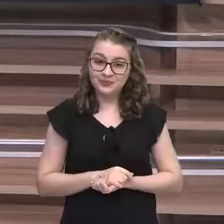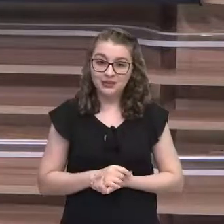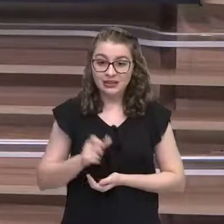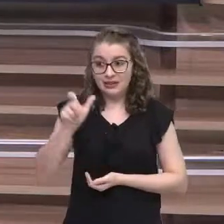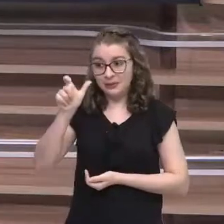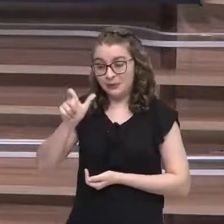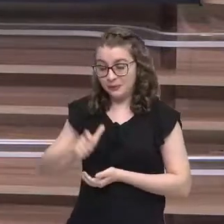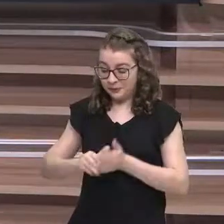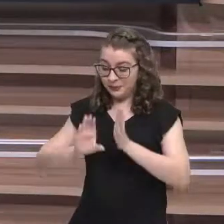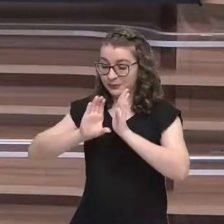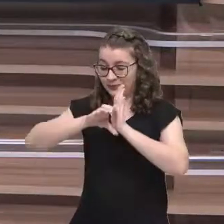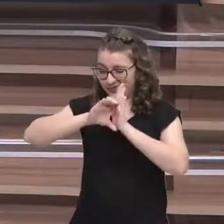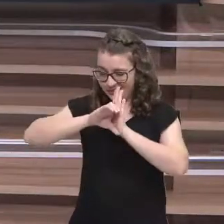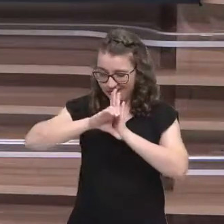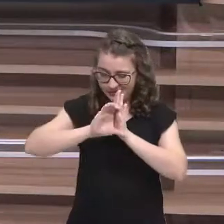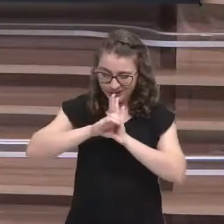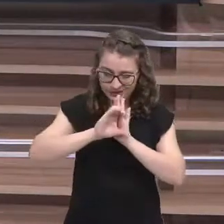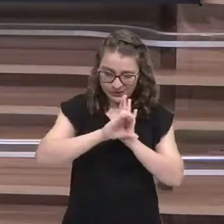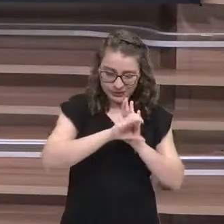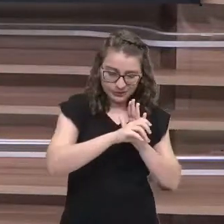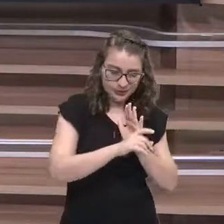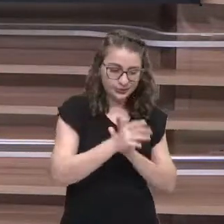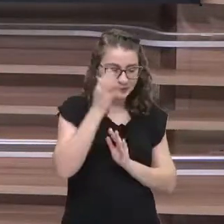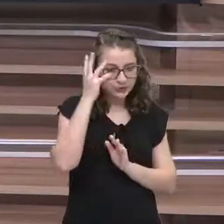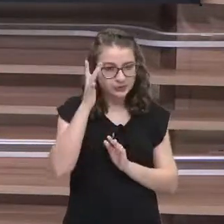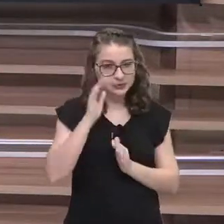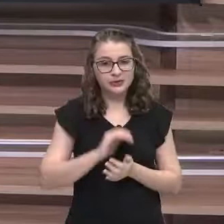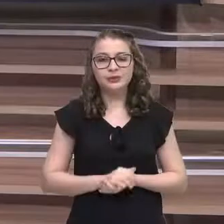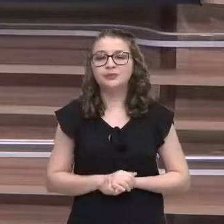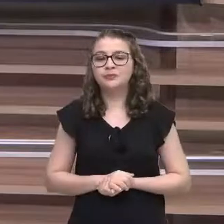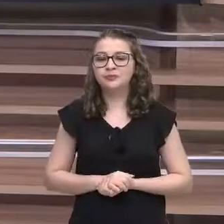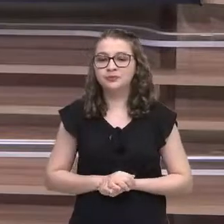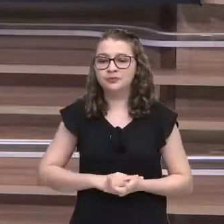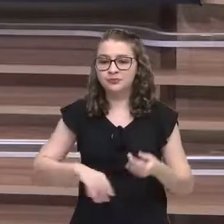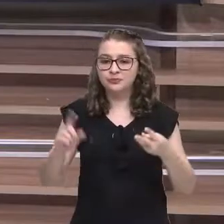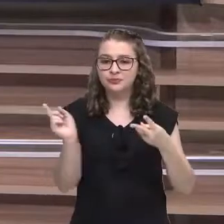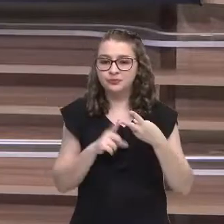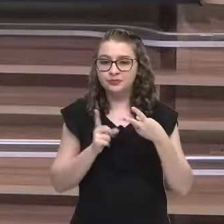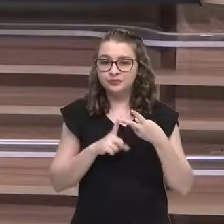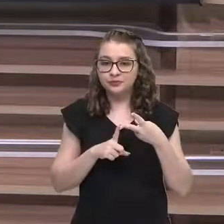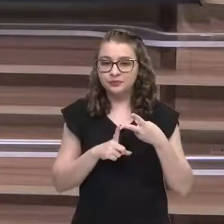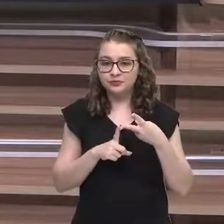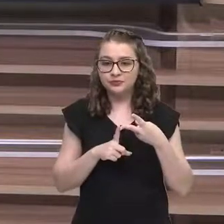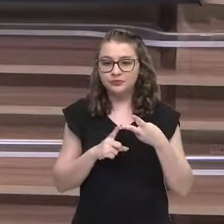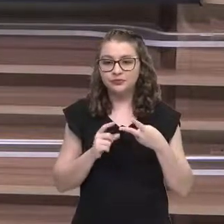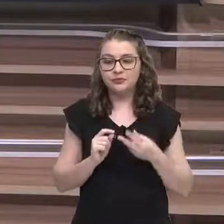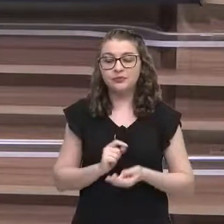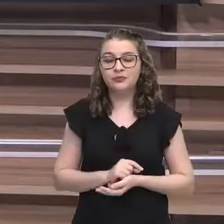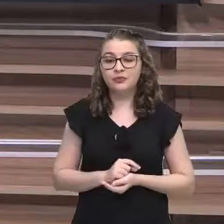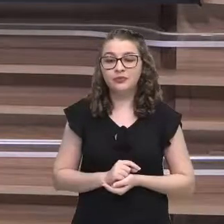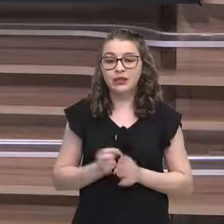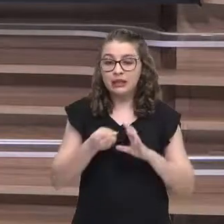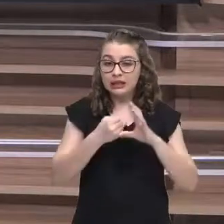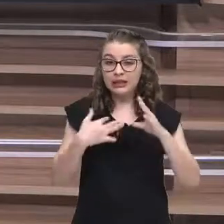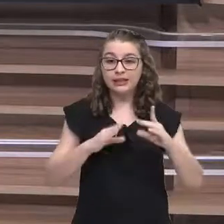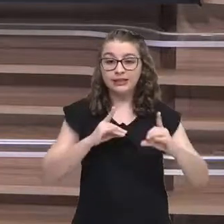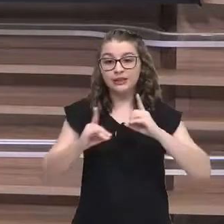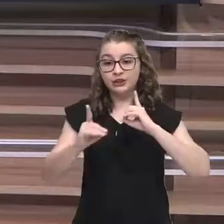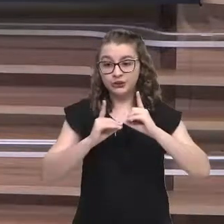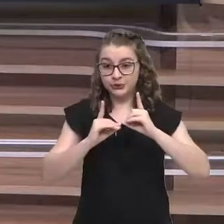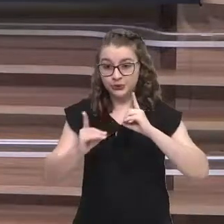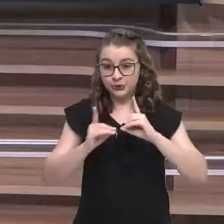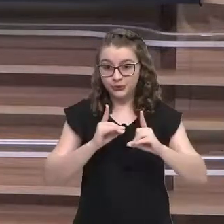pensamento conceitual está voltado para o conceito. Outra questão, né? O conceitual, aí vem o caráter dialógico,